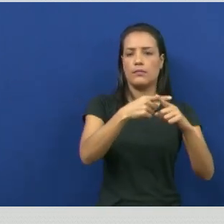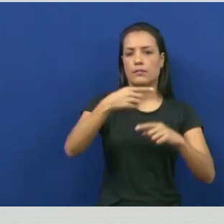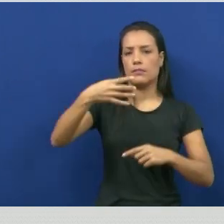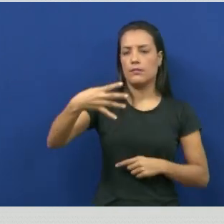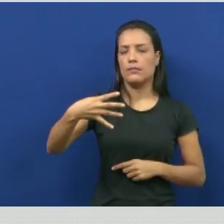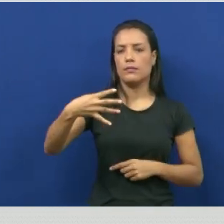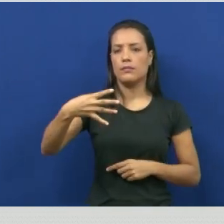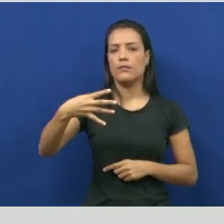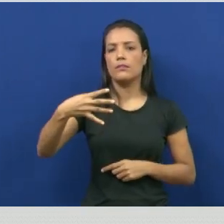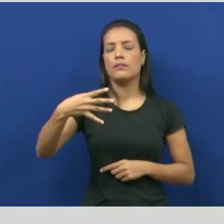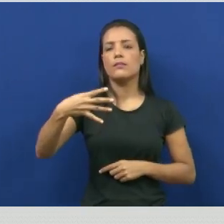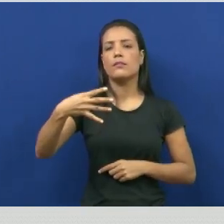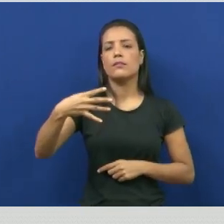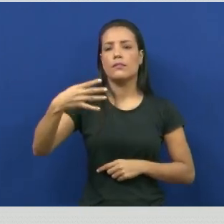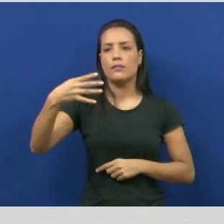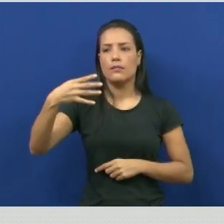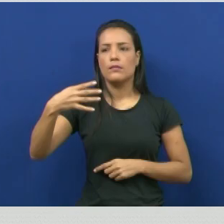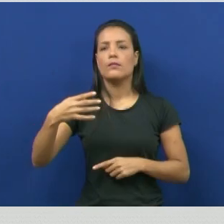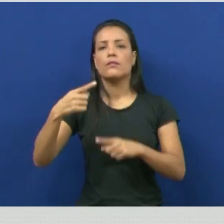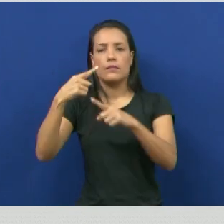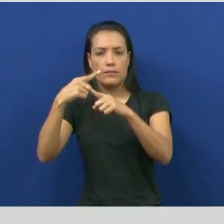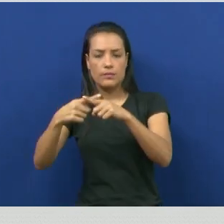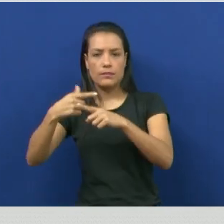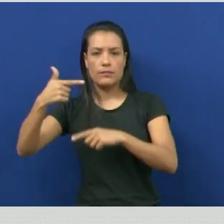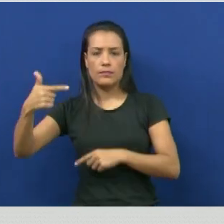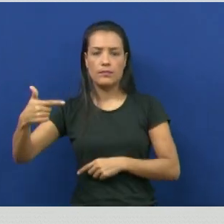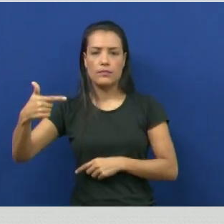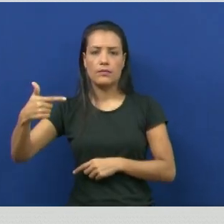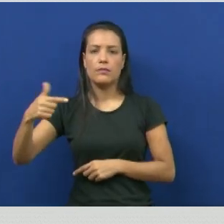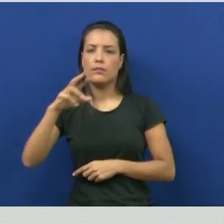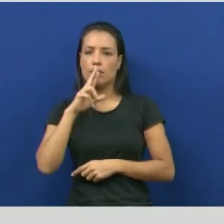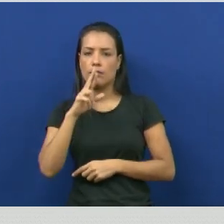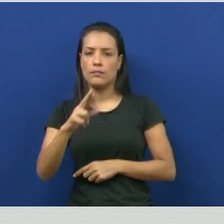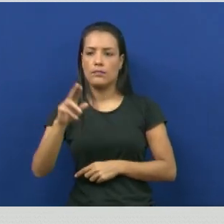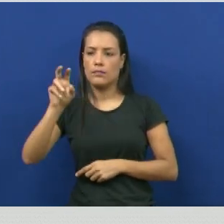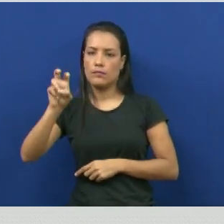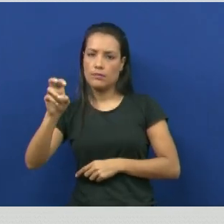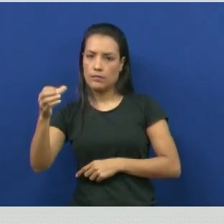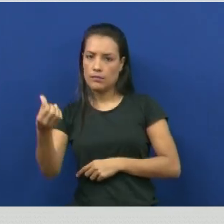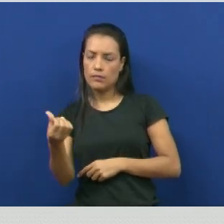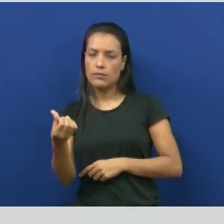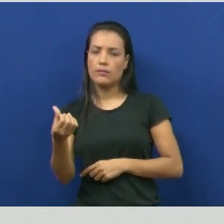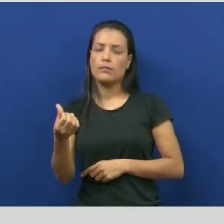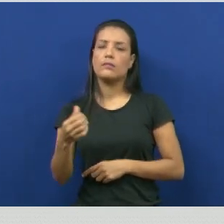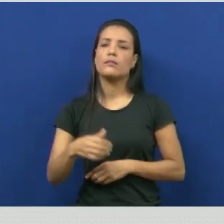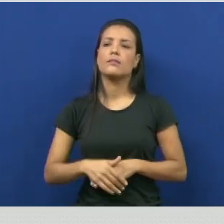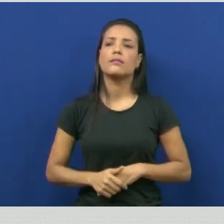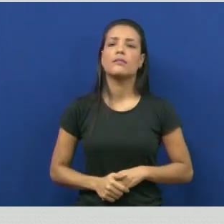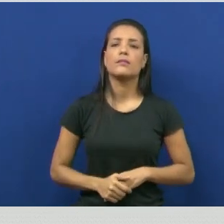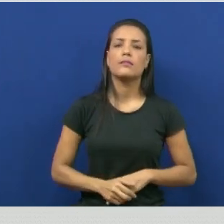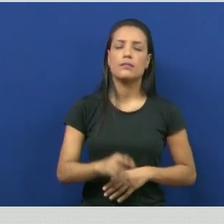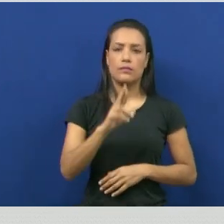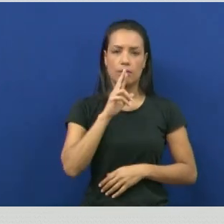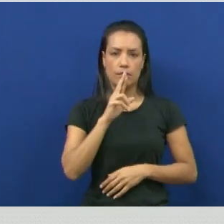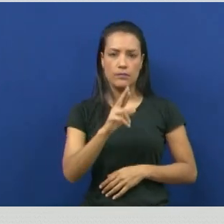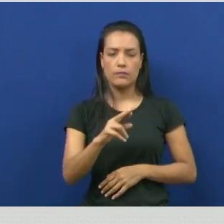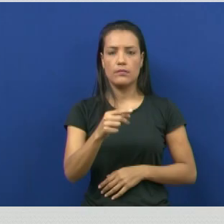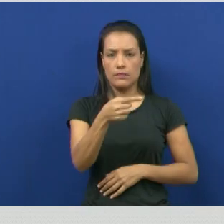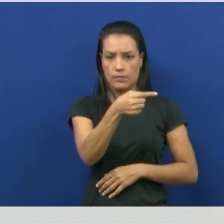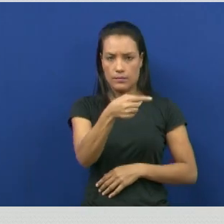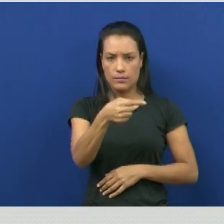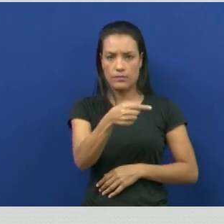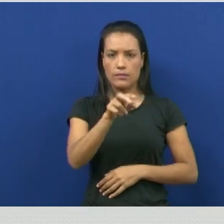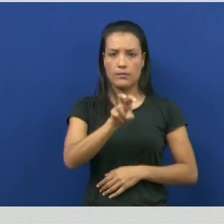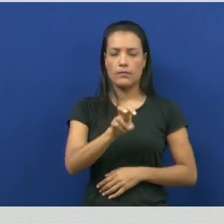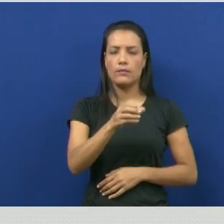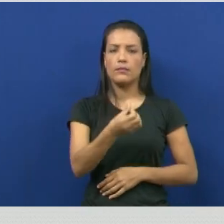e 7 vezes 4 vezes 2, né? 56. Então, a gente vai ter o número de menos 56, depois